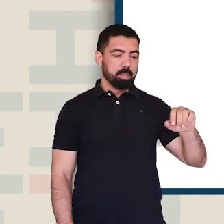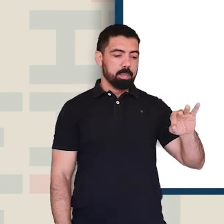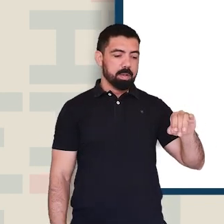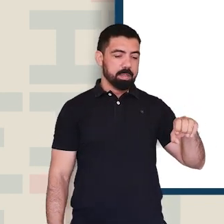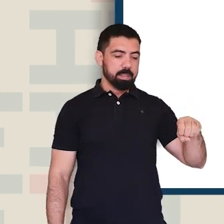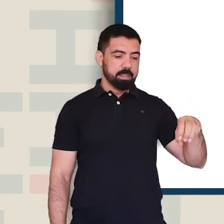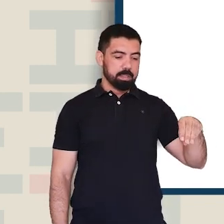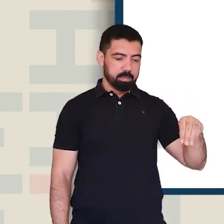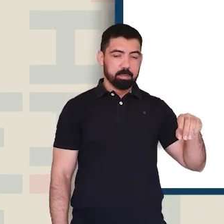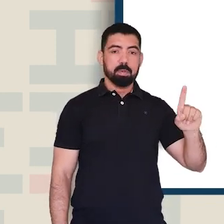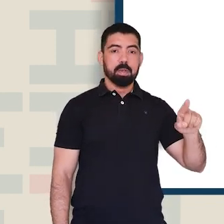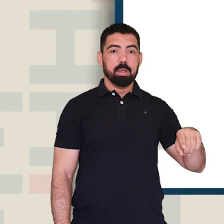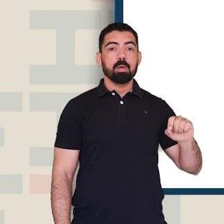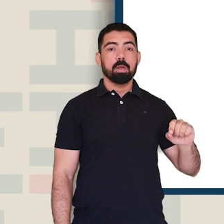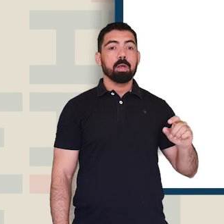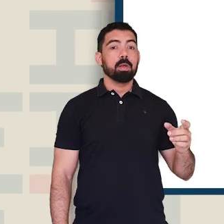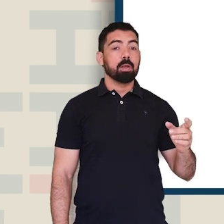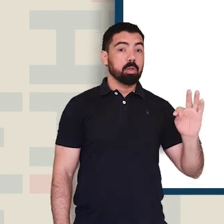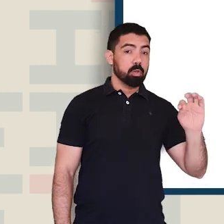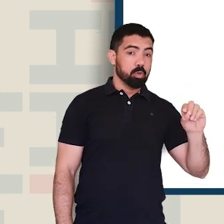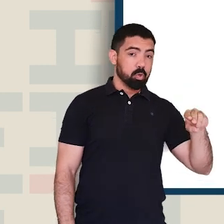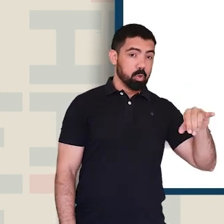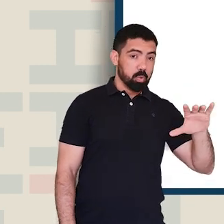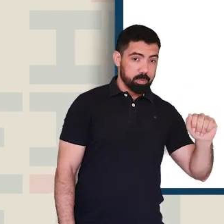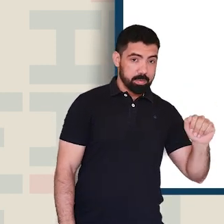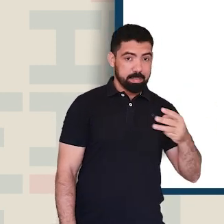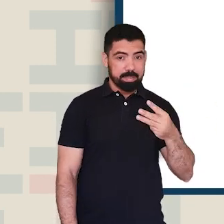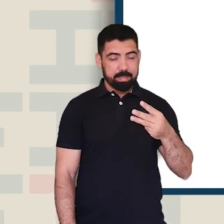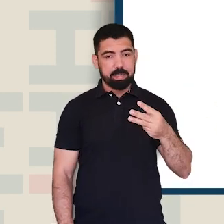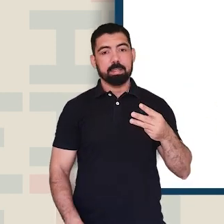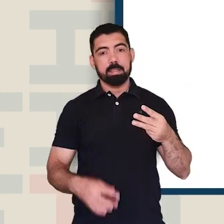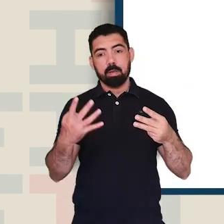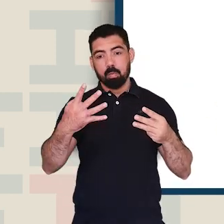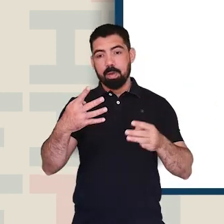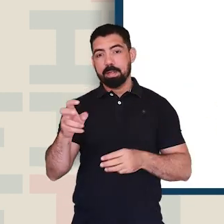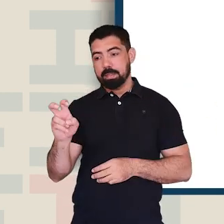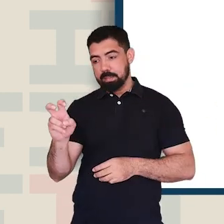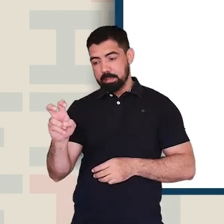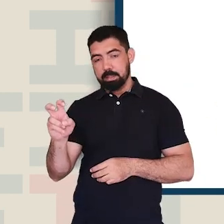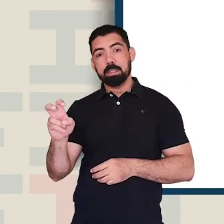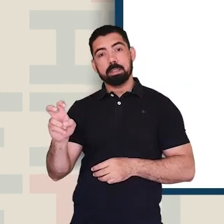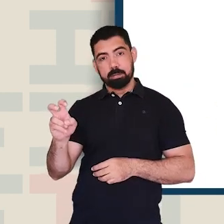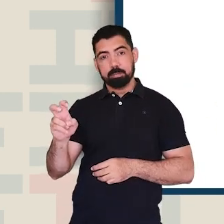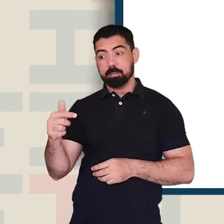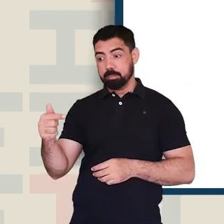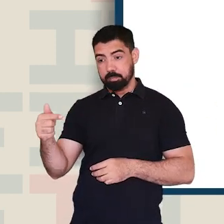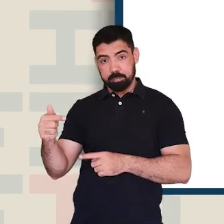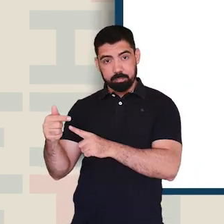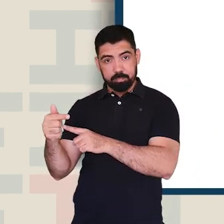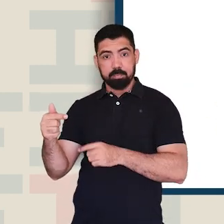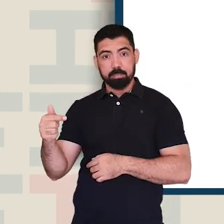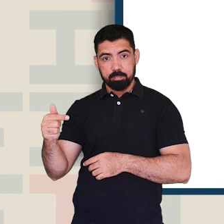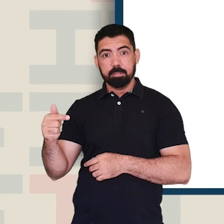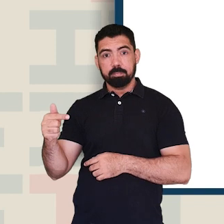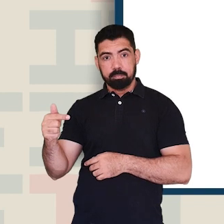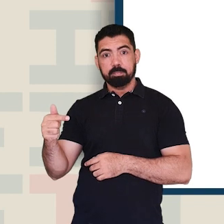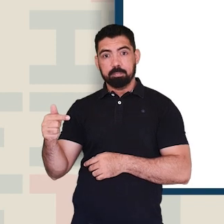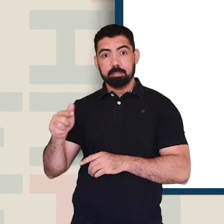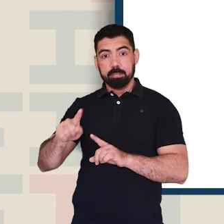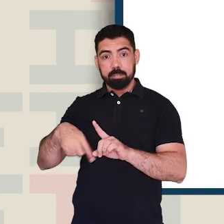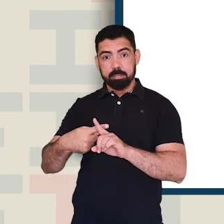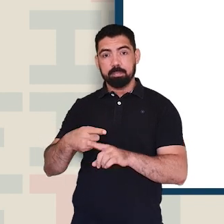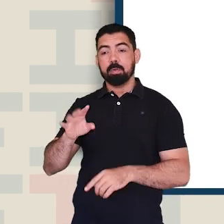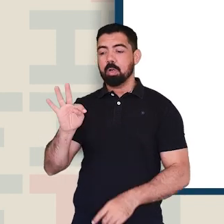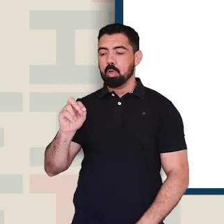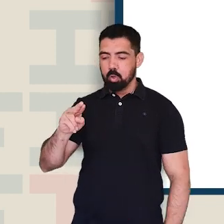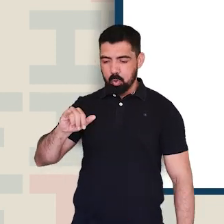ou seja, tônica, terça menor, quarta aumentada, quinta, sétima e